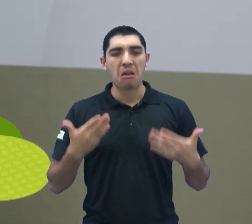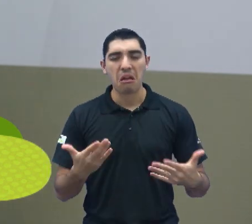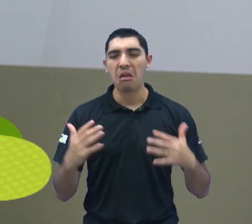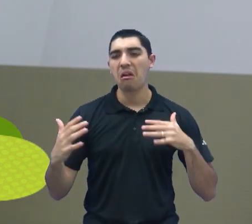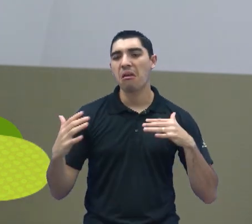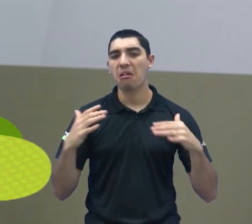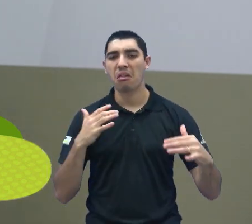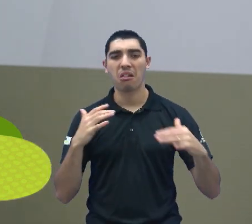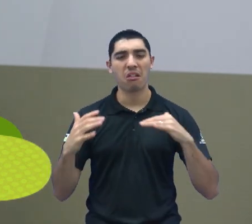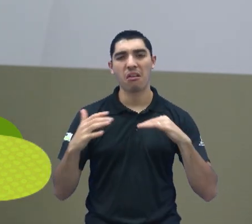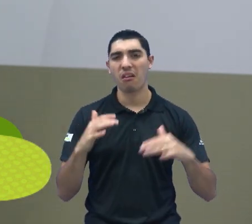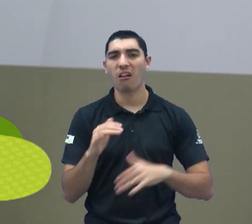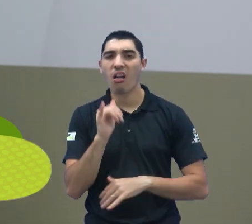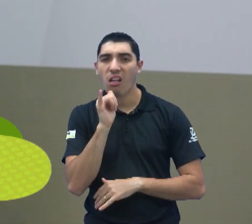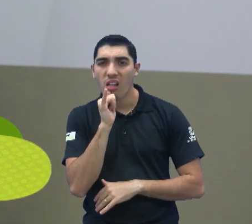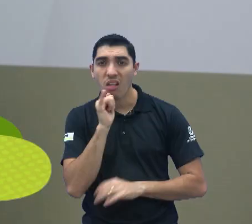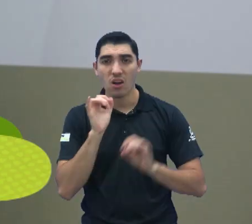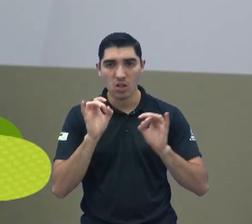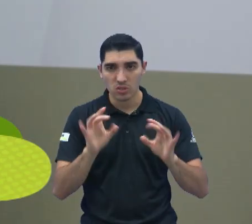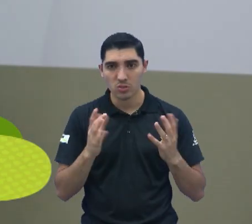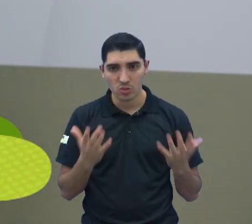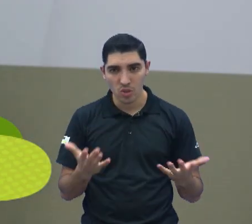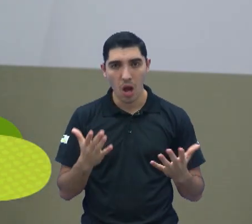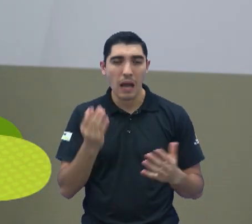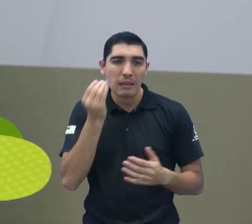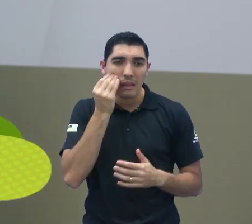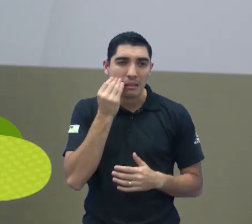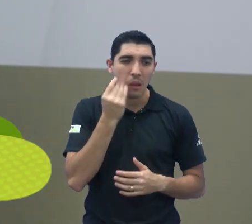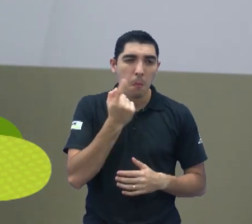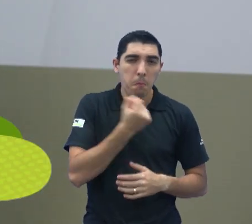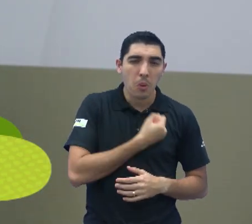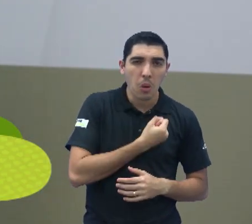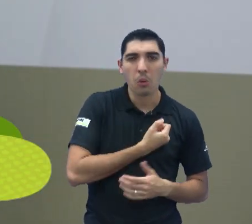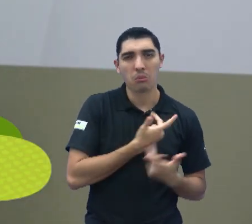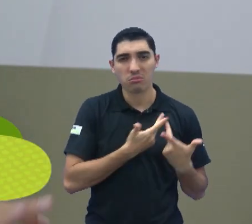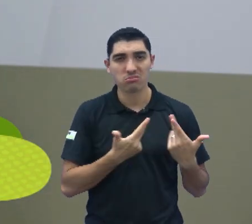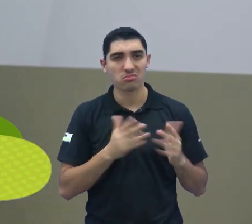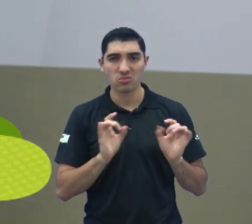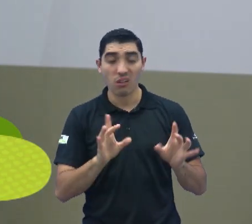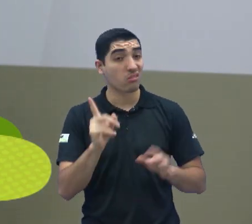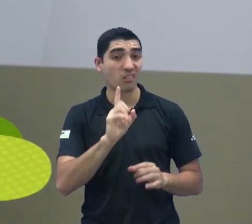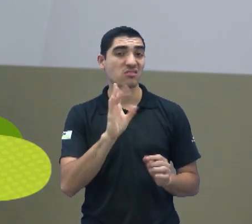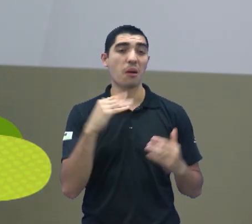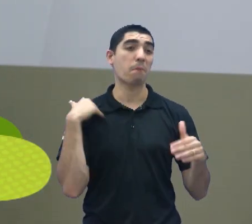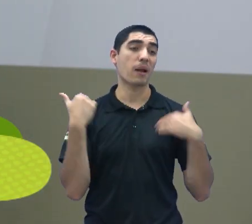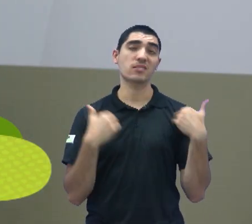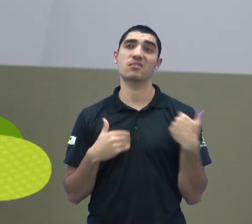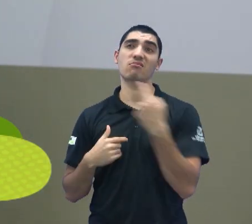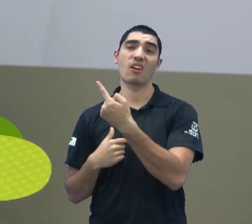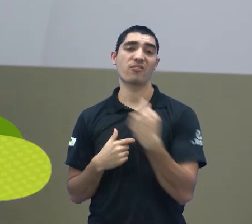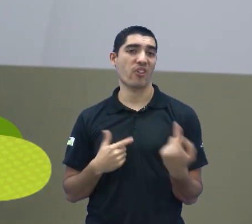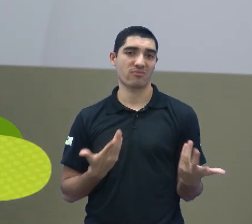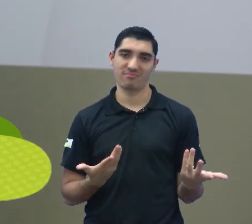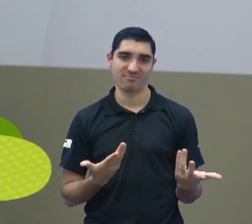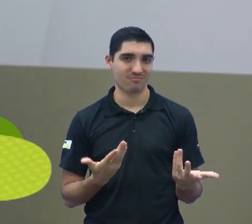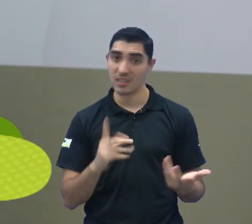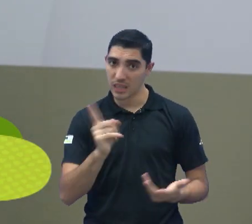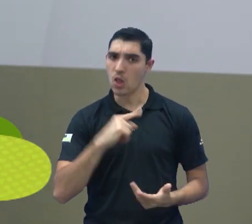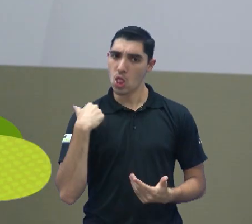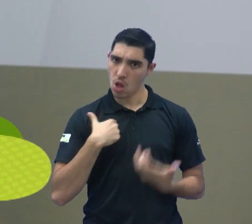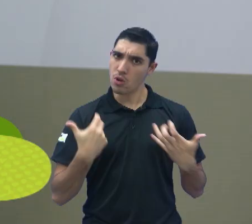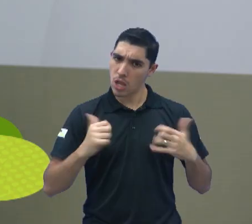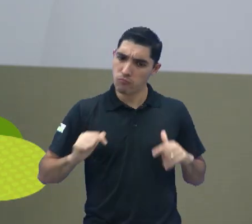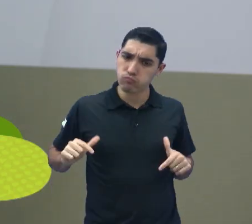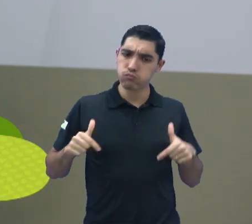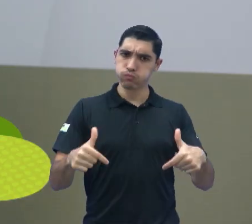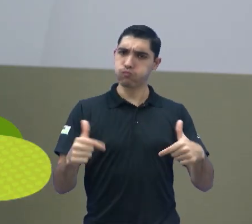querer realmente brigar, lutar pelo ponto, pela vitória, a gente só vai passear em Bauru e volta, e não é o nosso objetivo. Então, é enfrentar de igual para